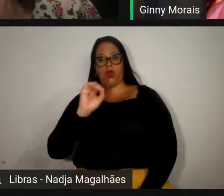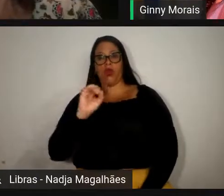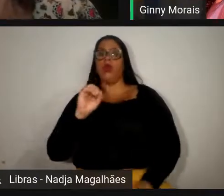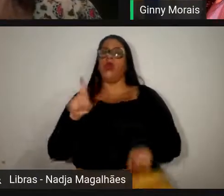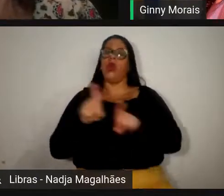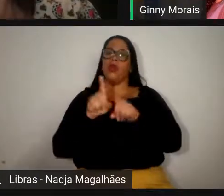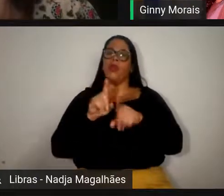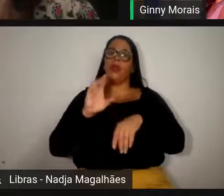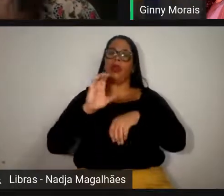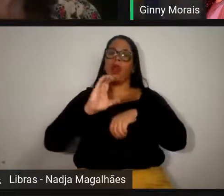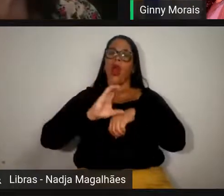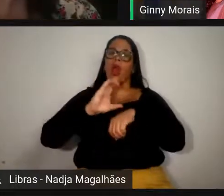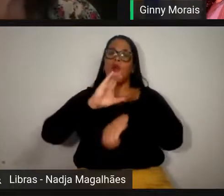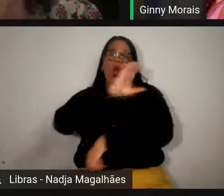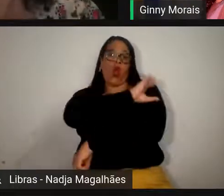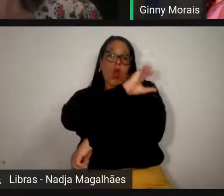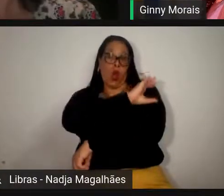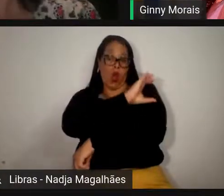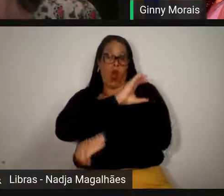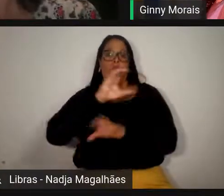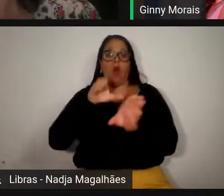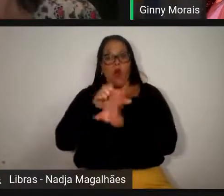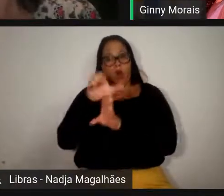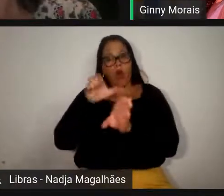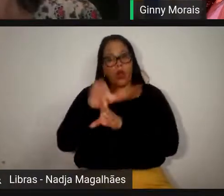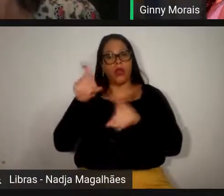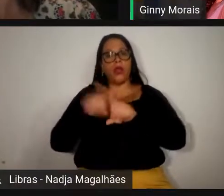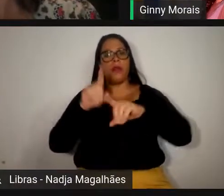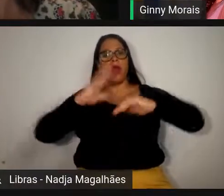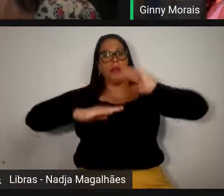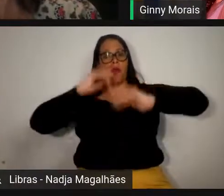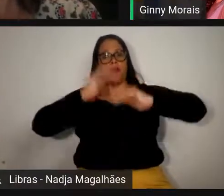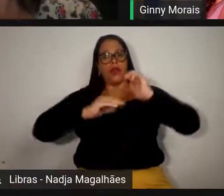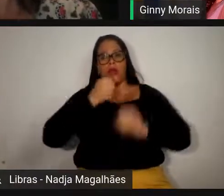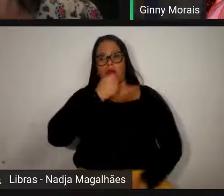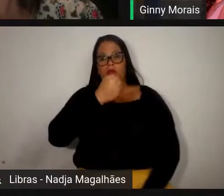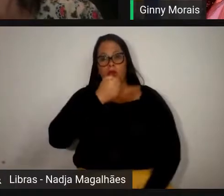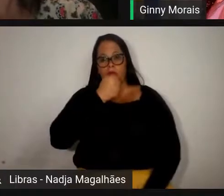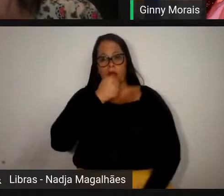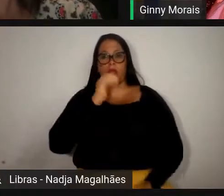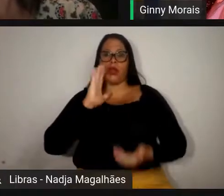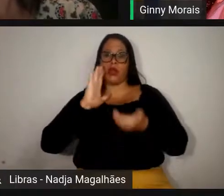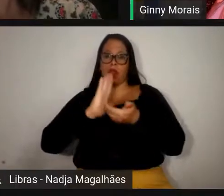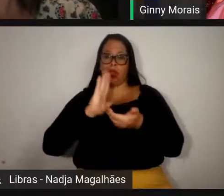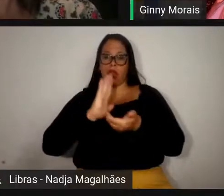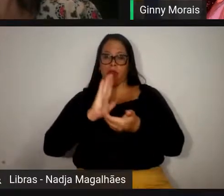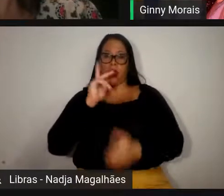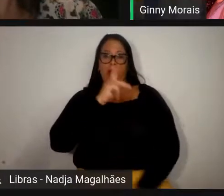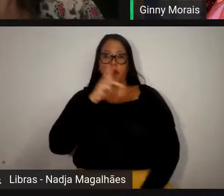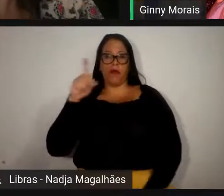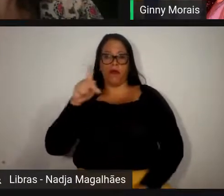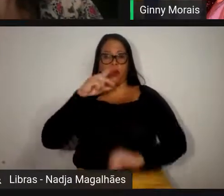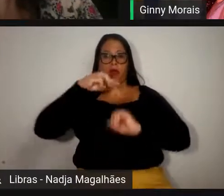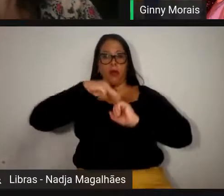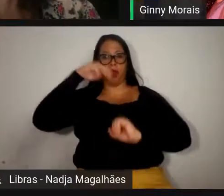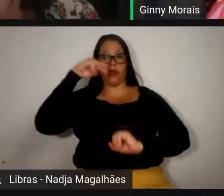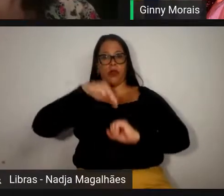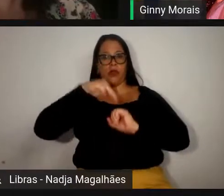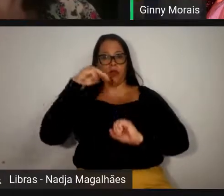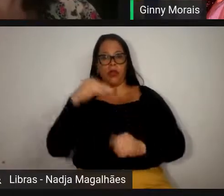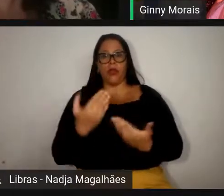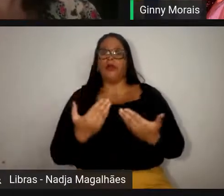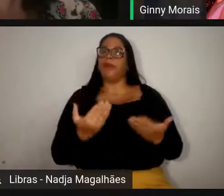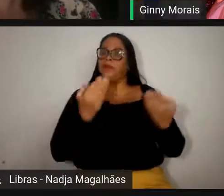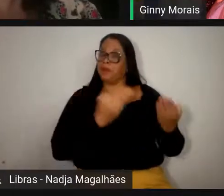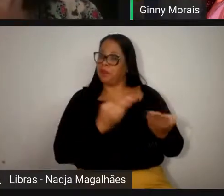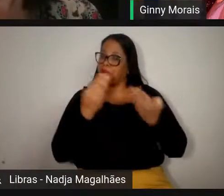de ser a co-orientadora. Eu sou Cláudia Lemos, também jornalista na Câmara dos Deputados e professora no mestrado. Dini, você está com a